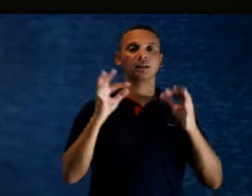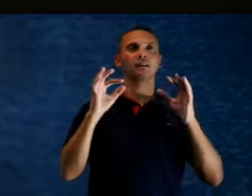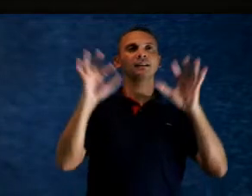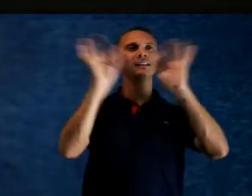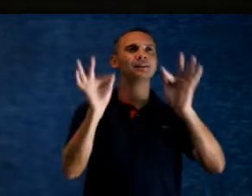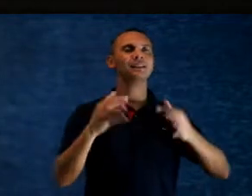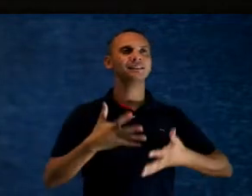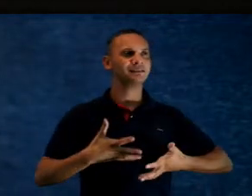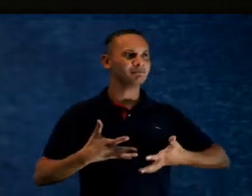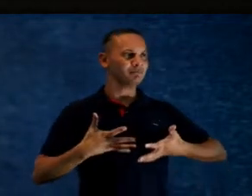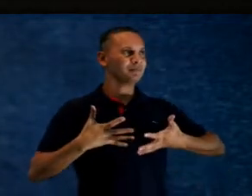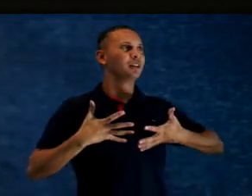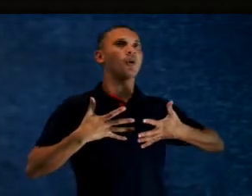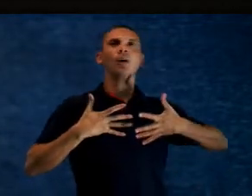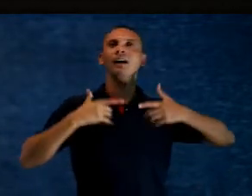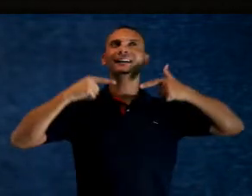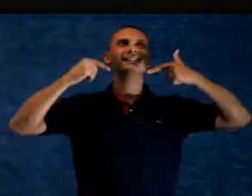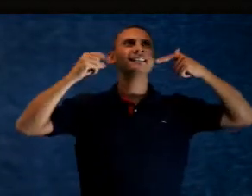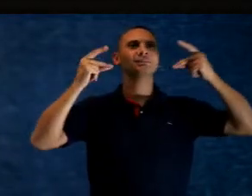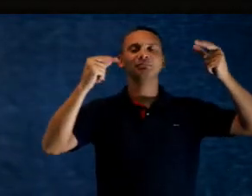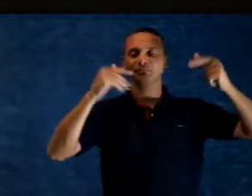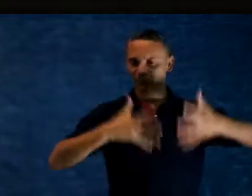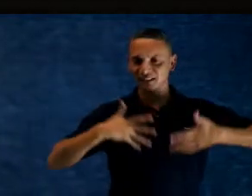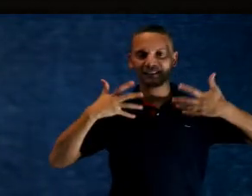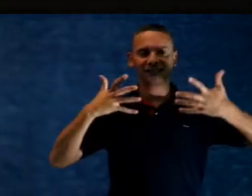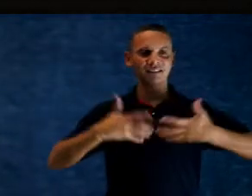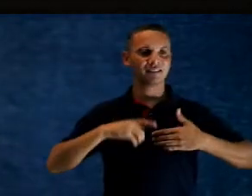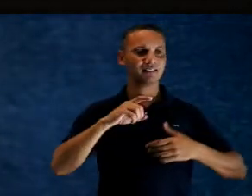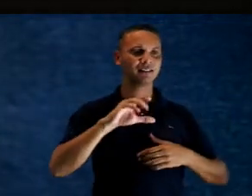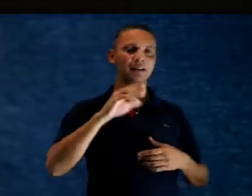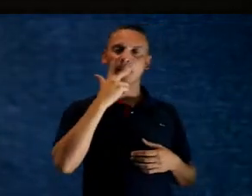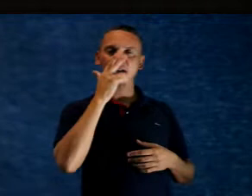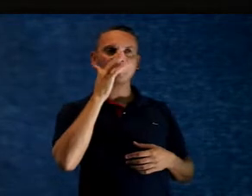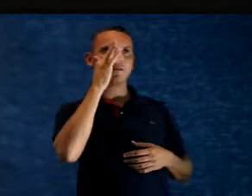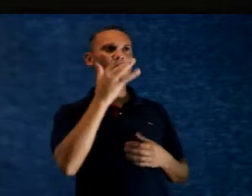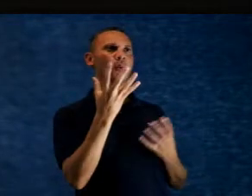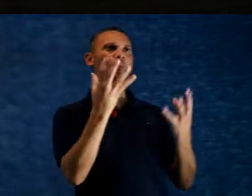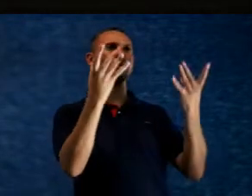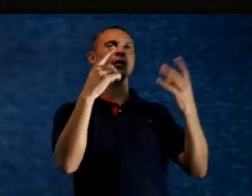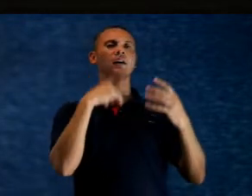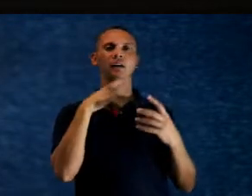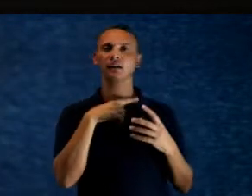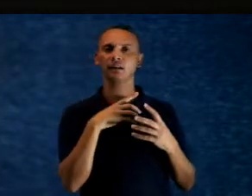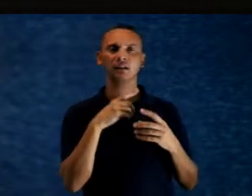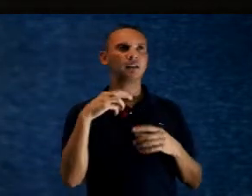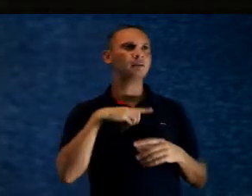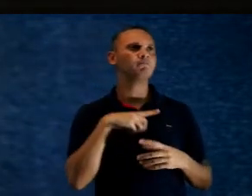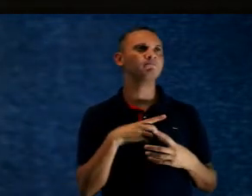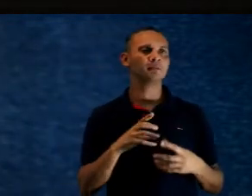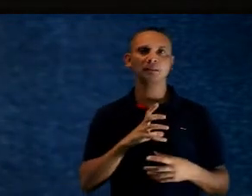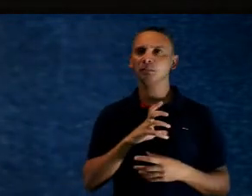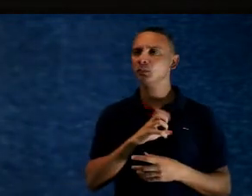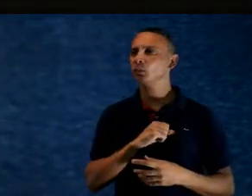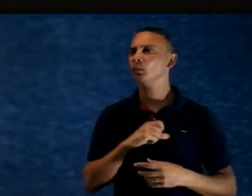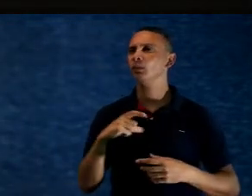Célia, Ulisses, papai, Pedro, Naná, viverei para vocês, queiram-me bem. A religião me estendia os